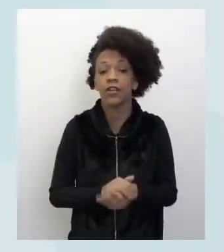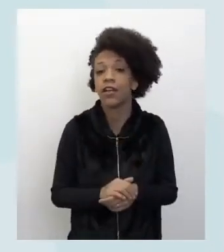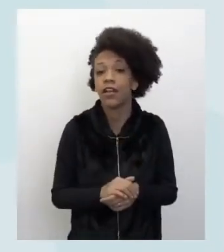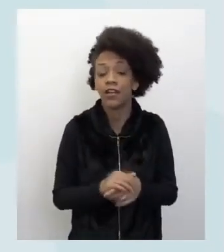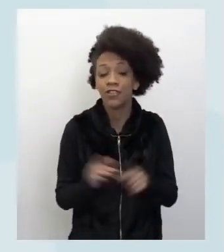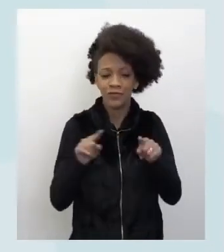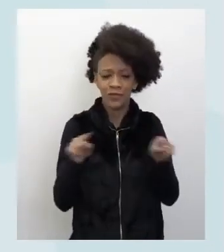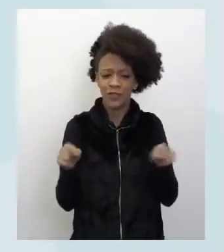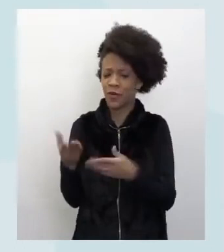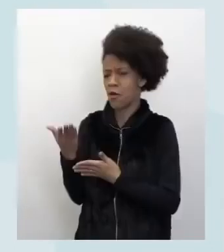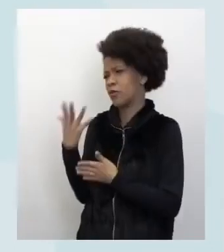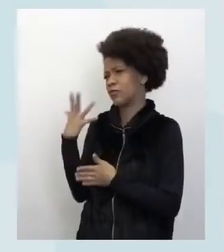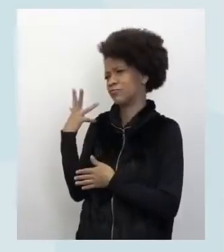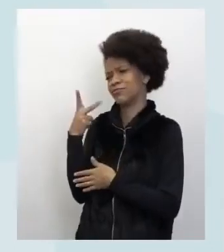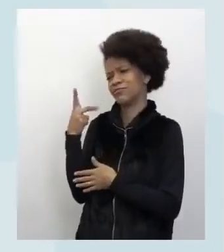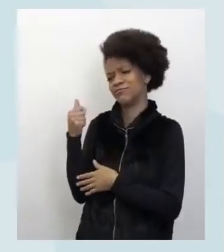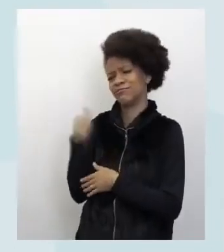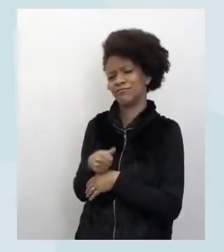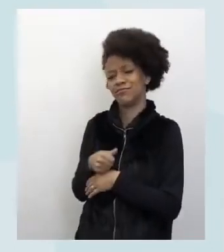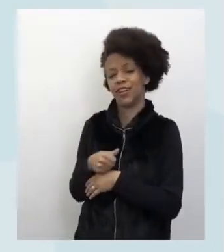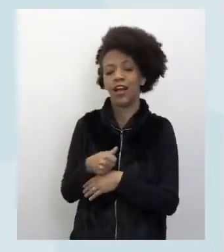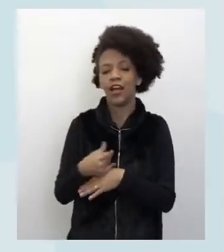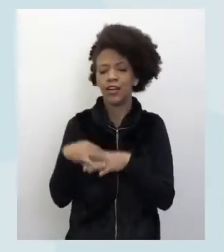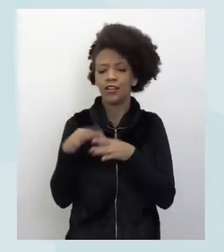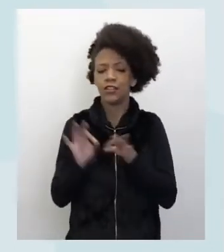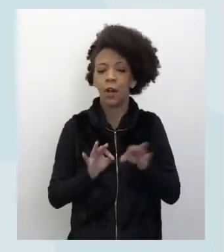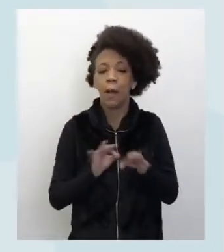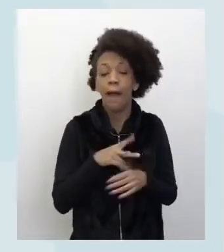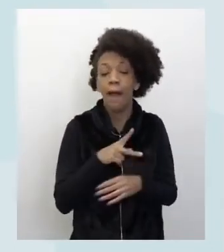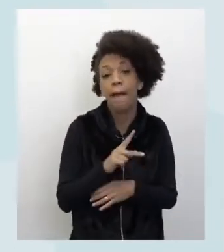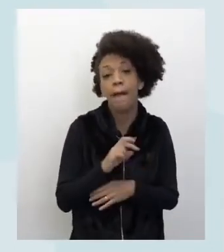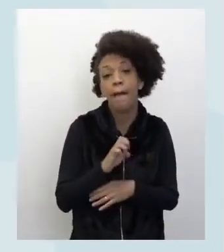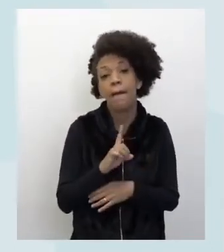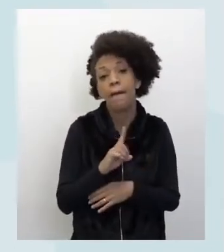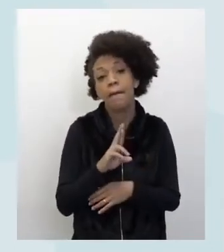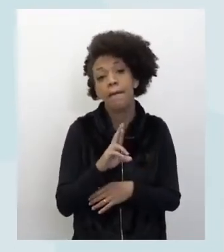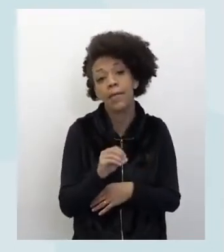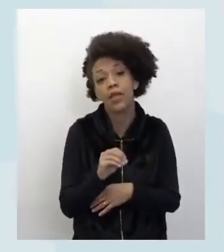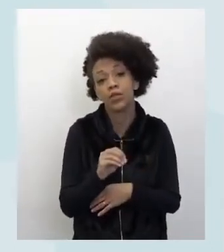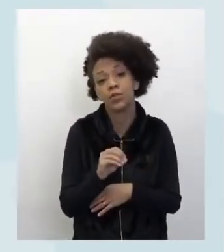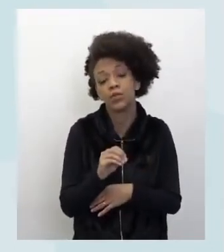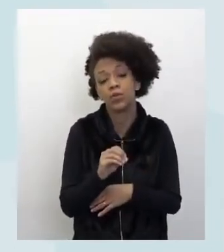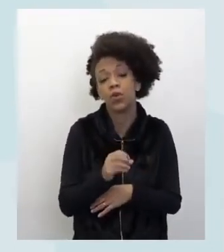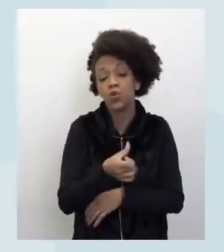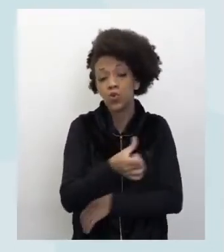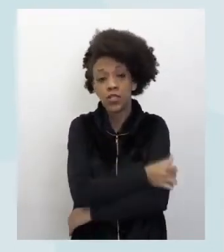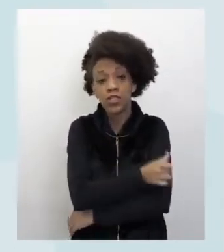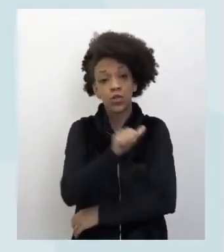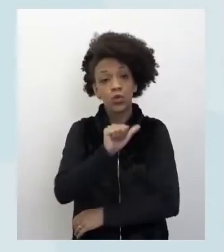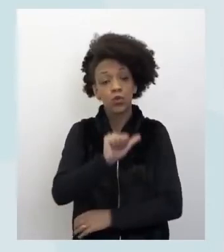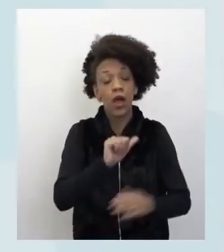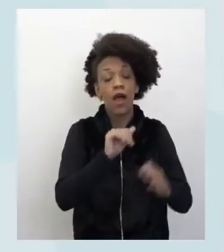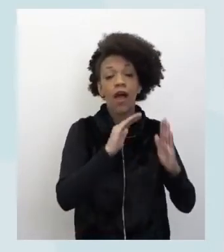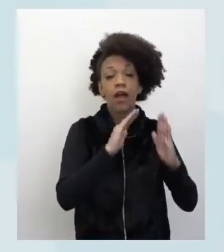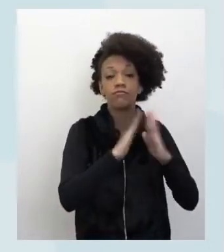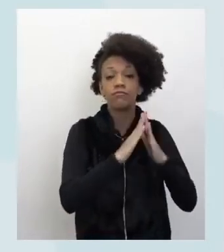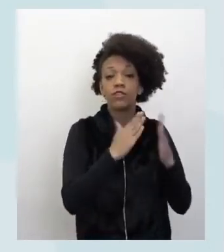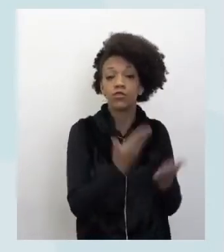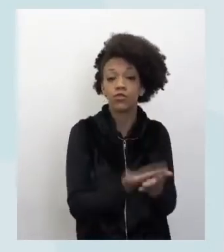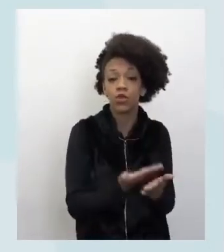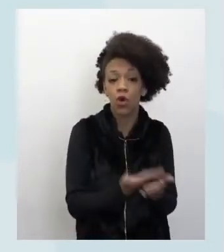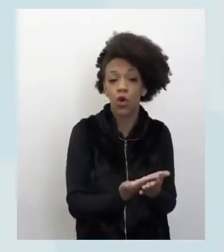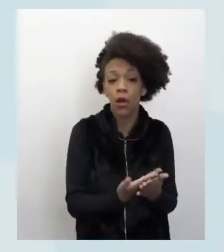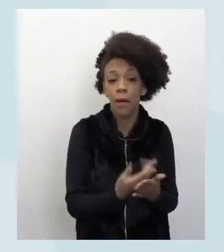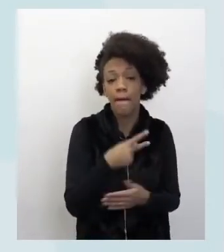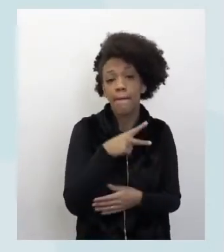que gracinha, elaborada pelo aluno Pedro Gabriel, do sexto ano A, da escola, né, estadual da